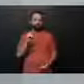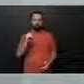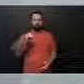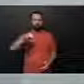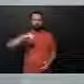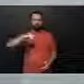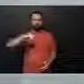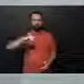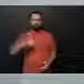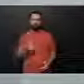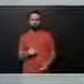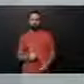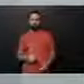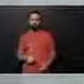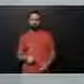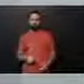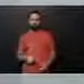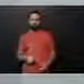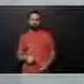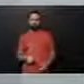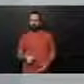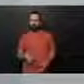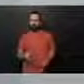709. Então, vamos compor.